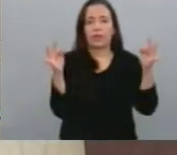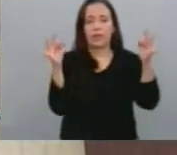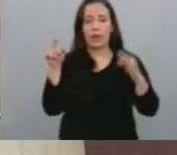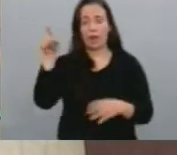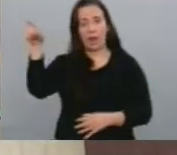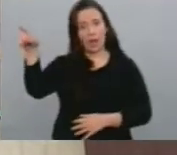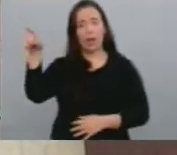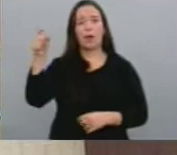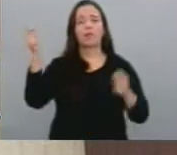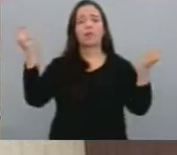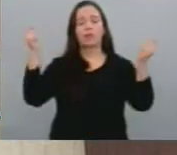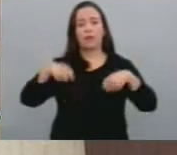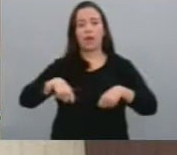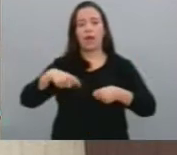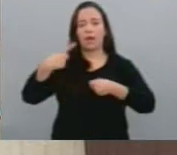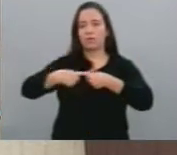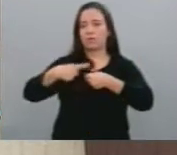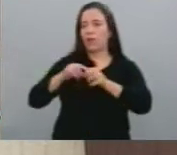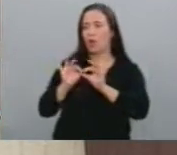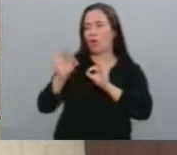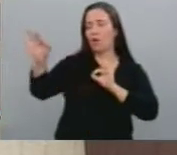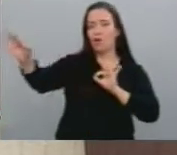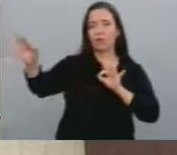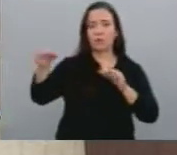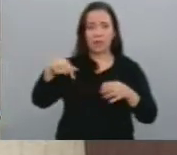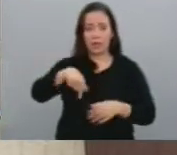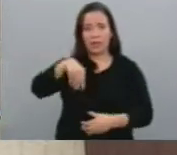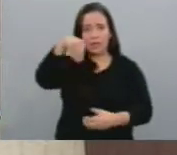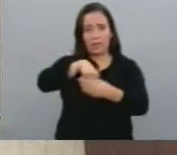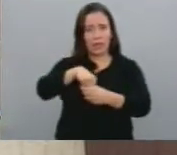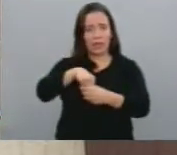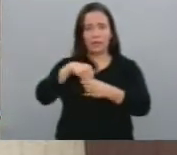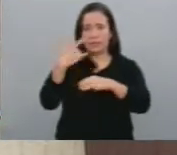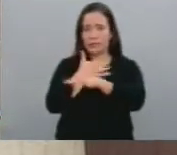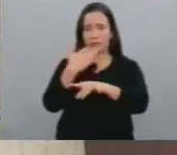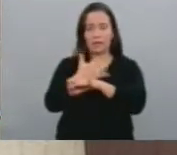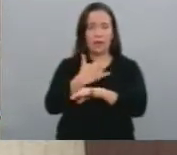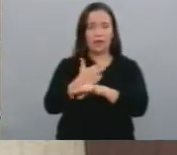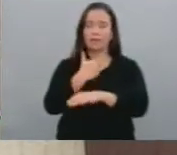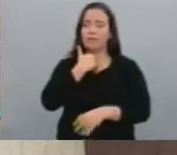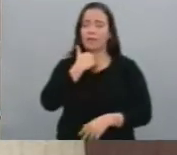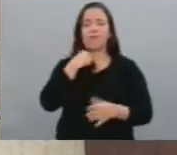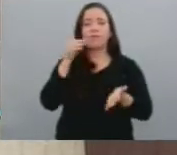região metropolitana e não dentro da cidade. Faltou visão estratégica.